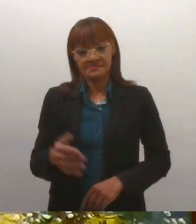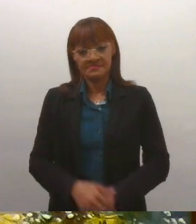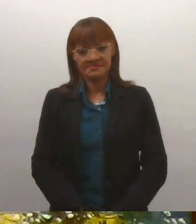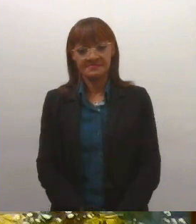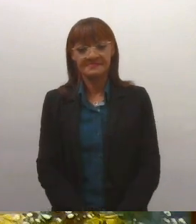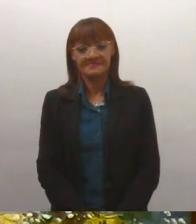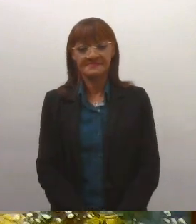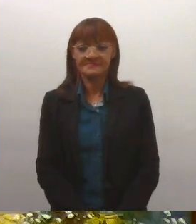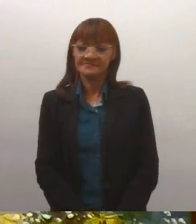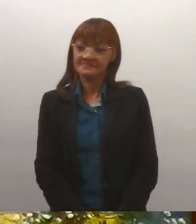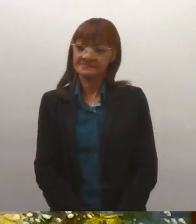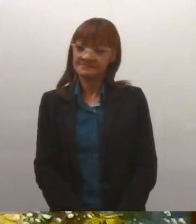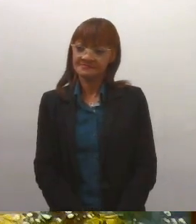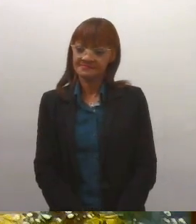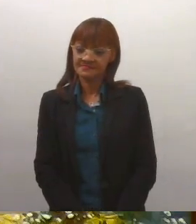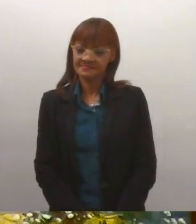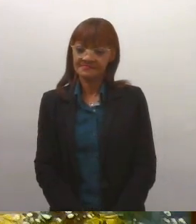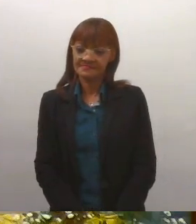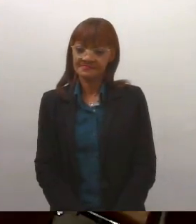A questão não vai sair